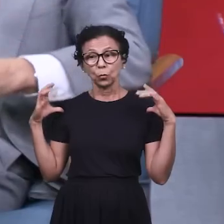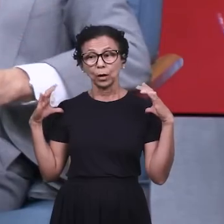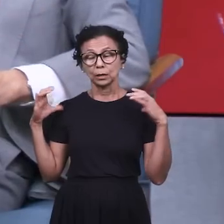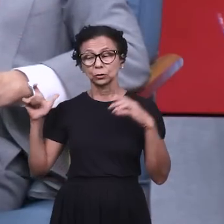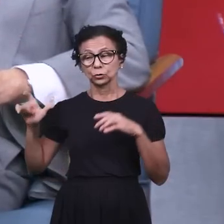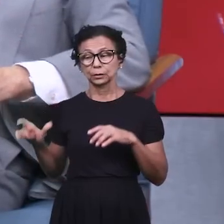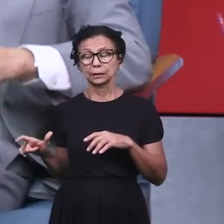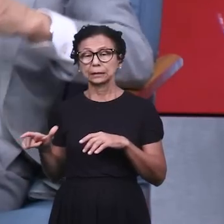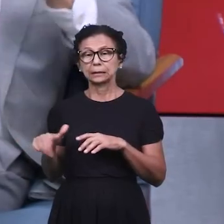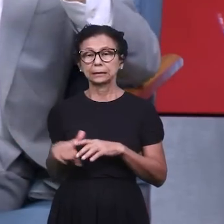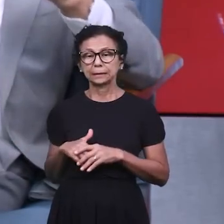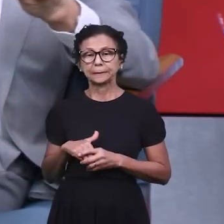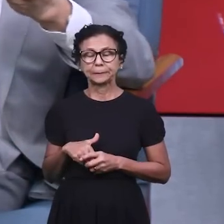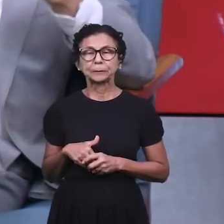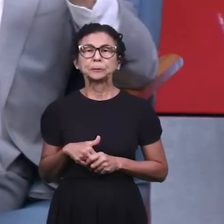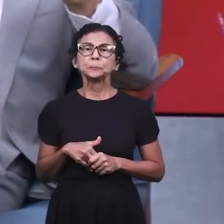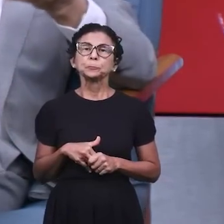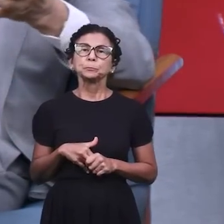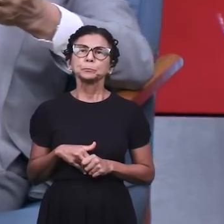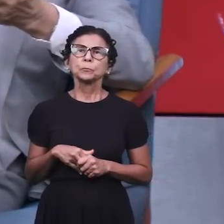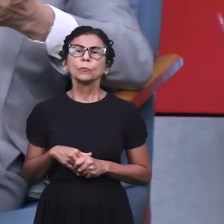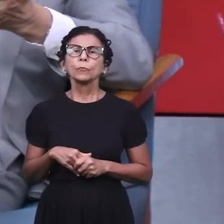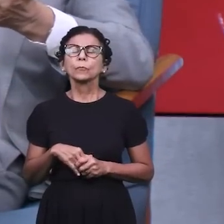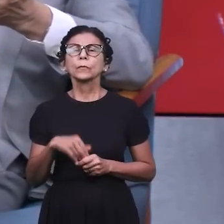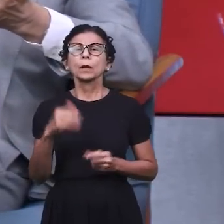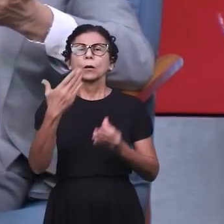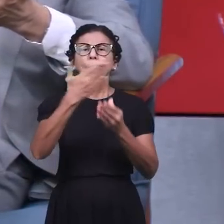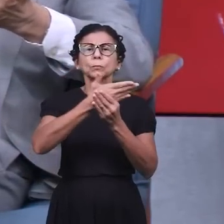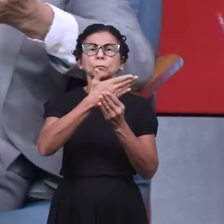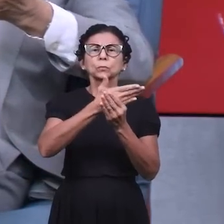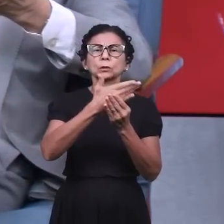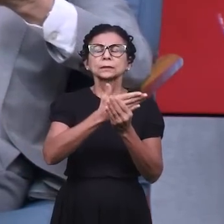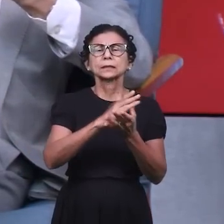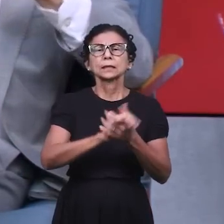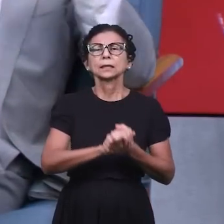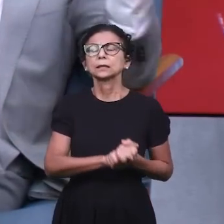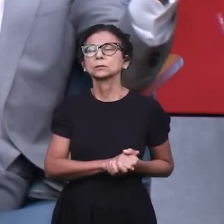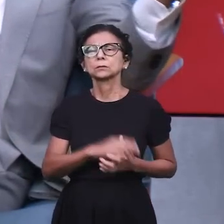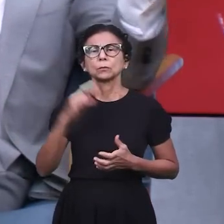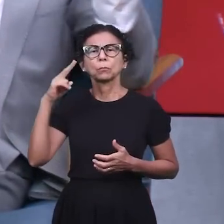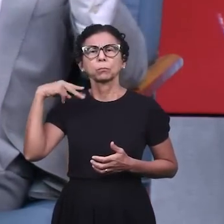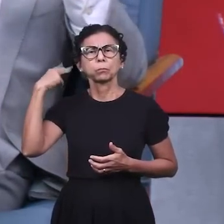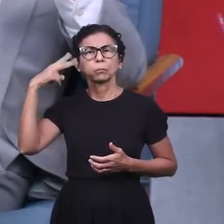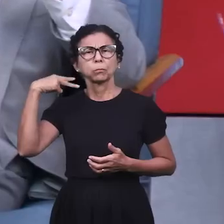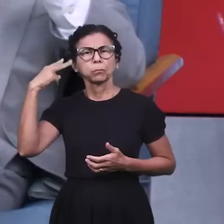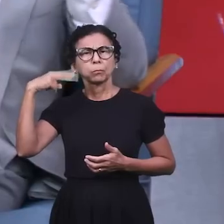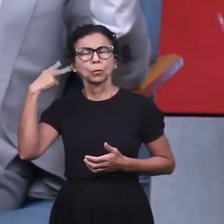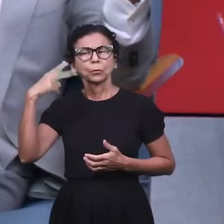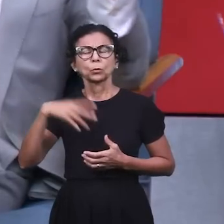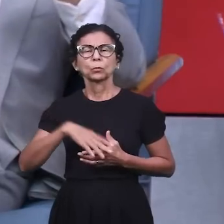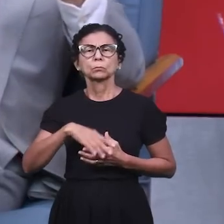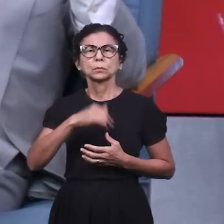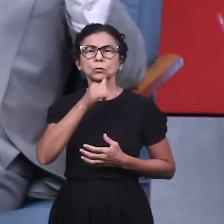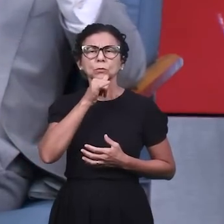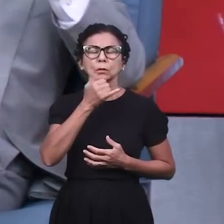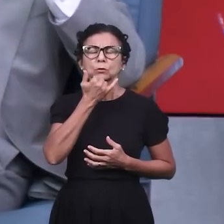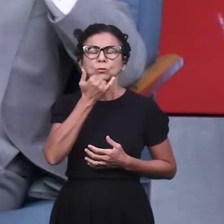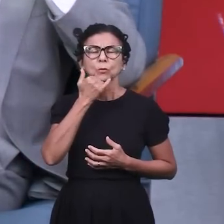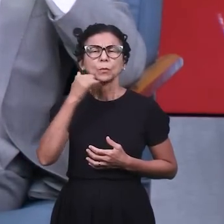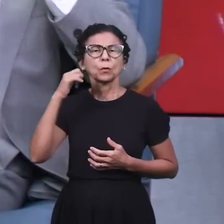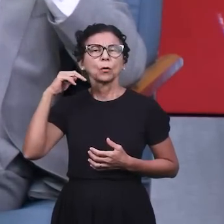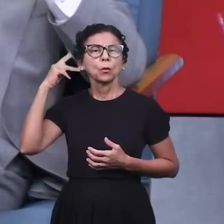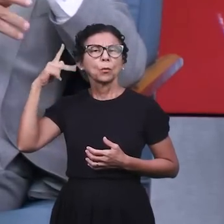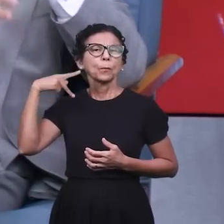comigo. Aí o juiz pegou o processo, foi folheando o processo e tal, tinha um promotor assim, o juiz e o